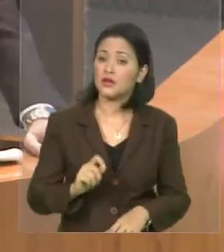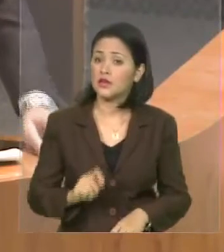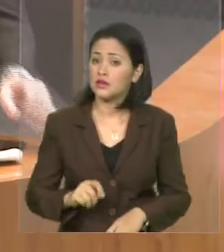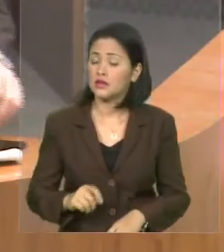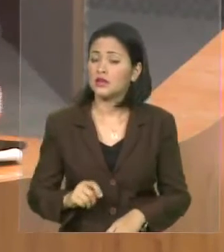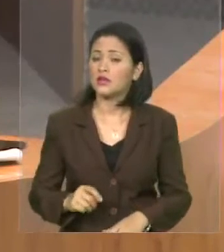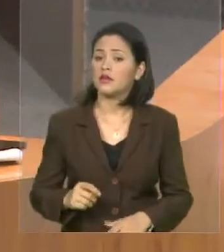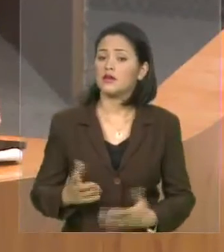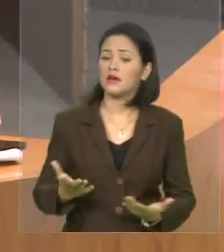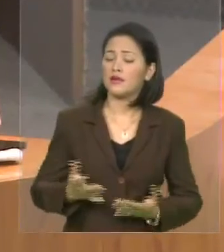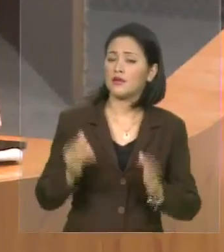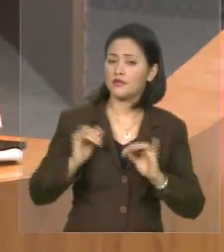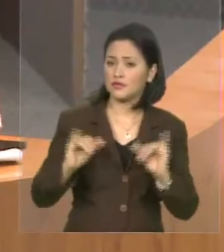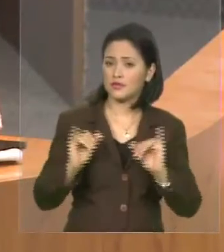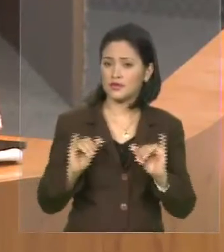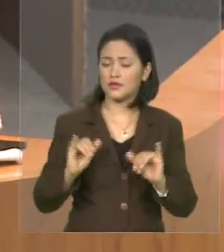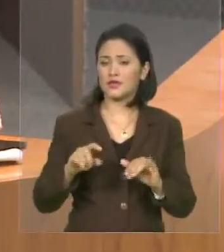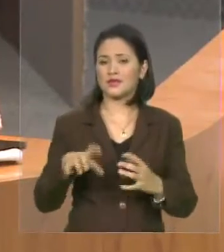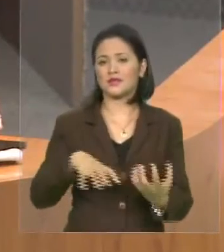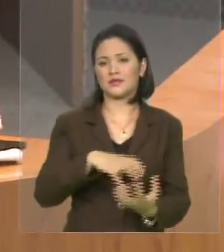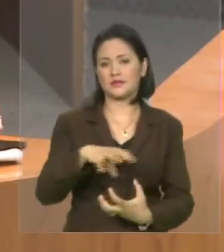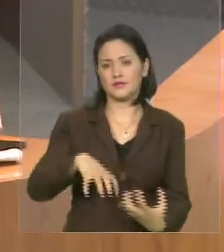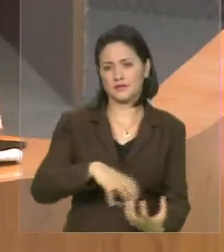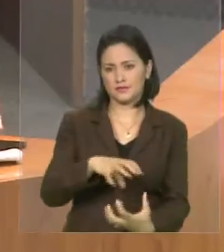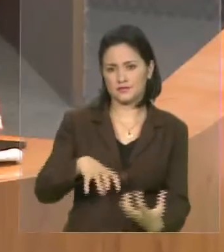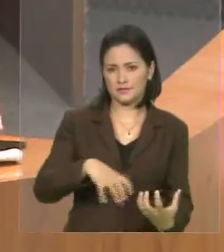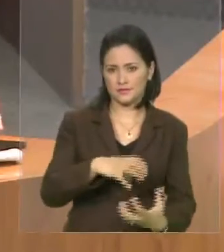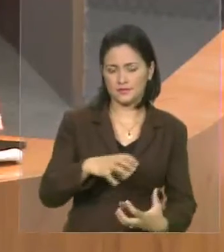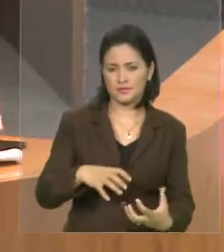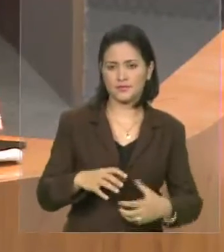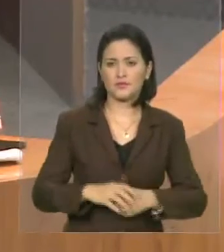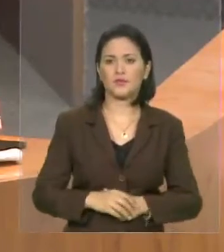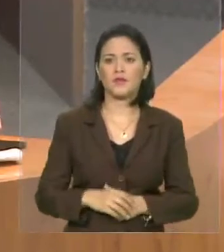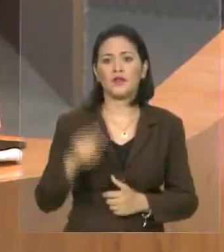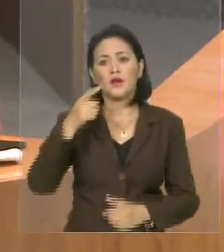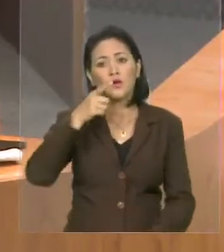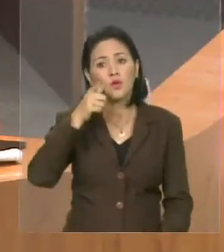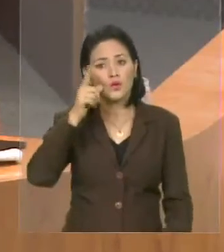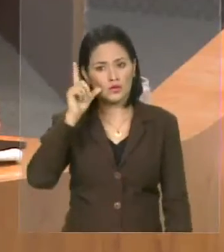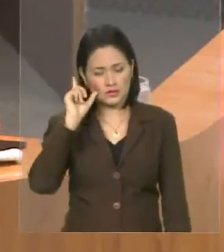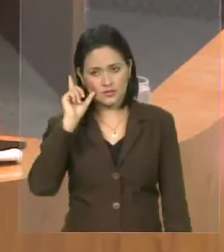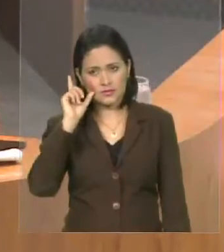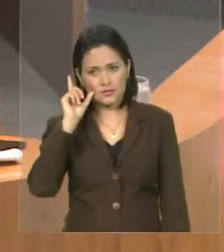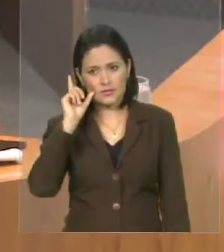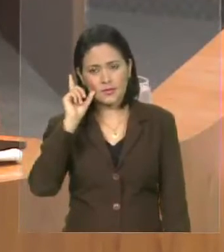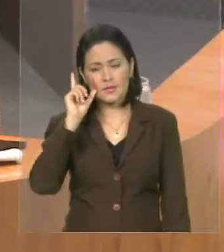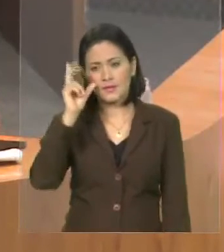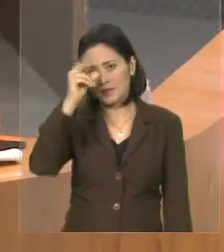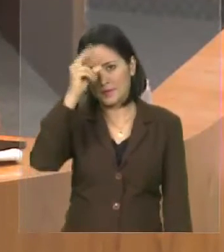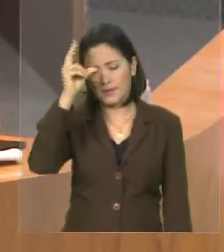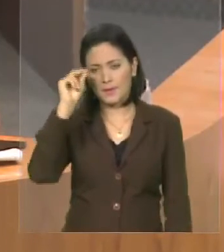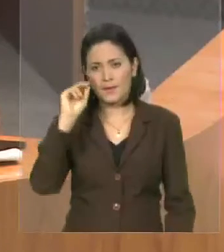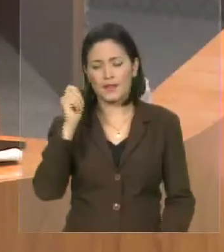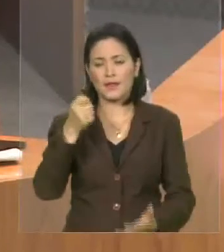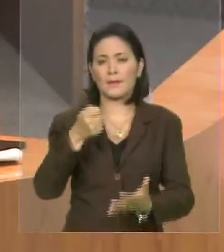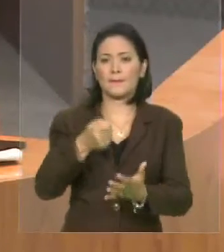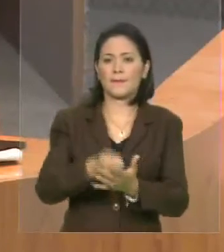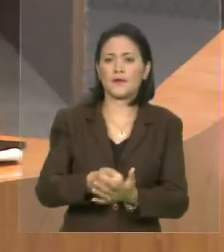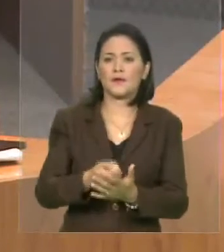Ontem, a Prefeitura de São Luís pagou um dos 4 meses de benefícios devido à categoria. é